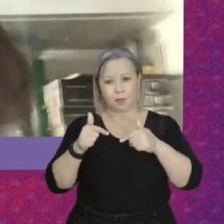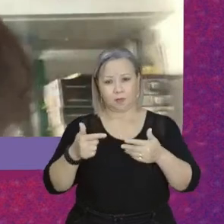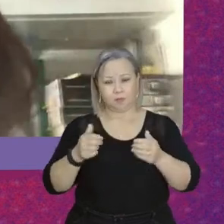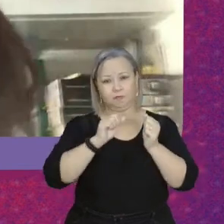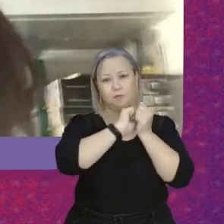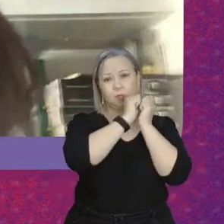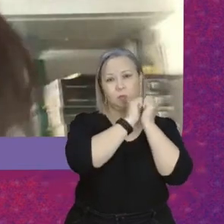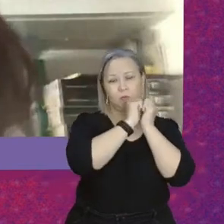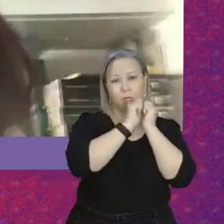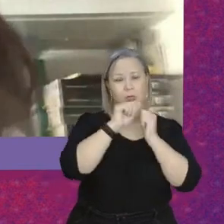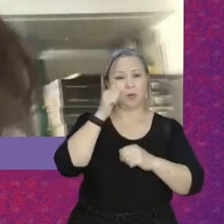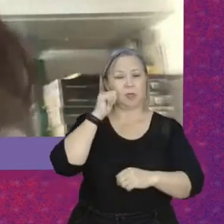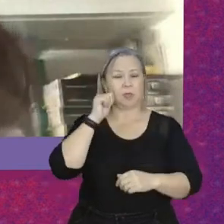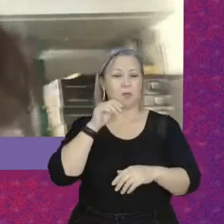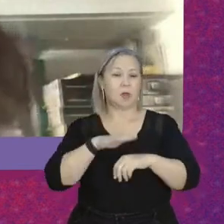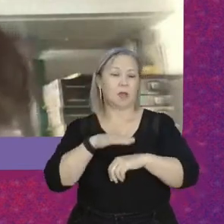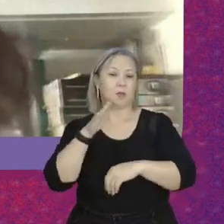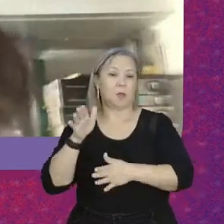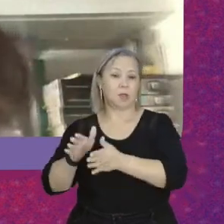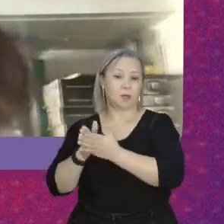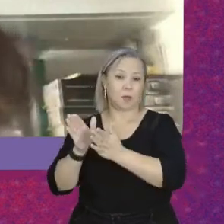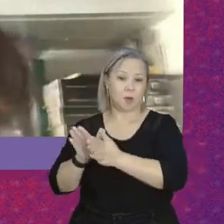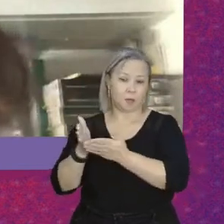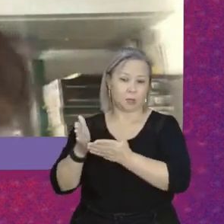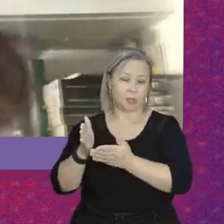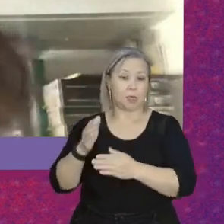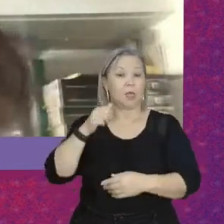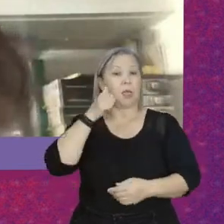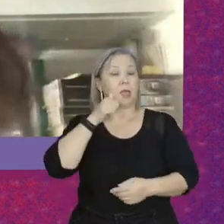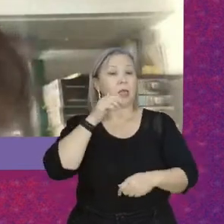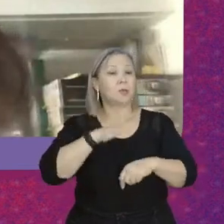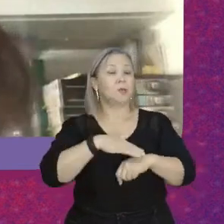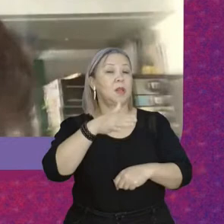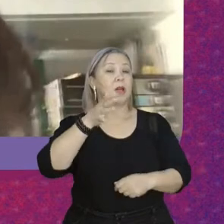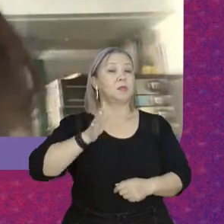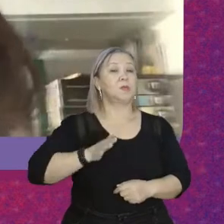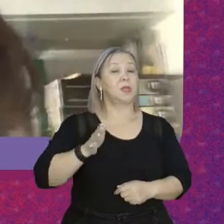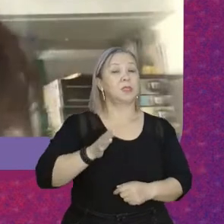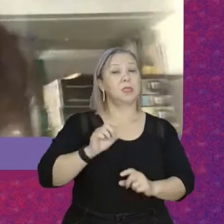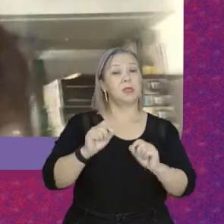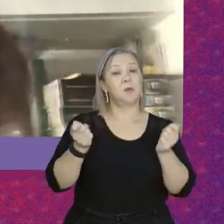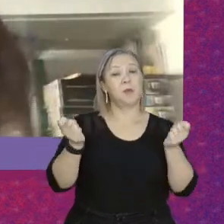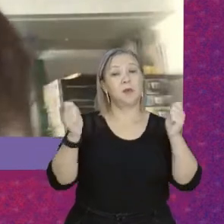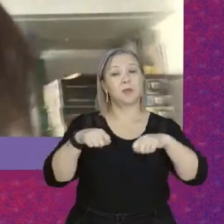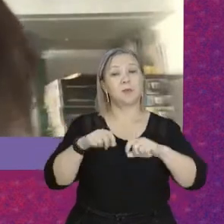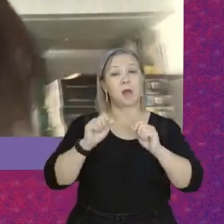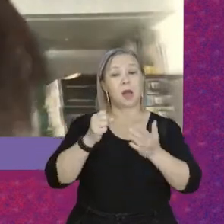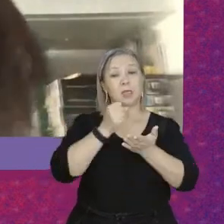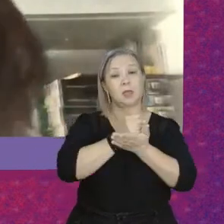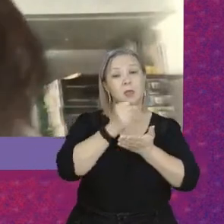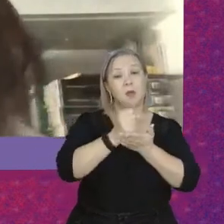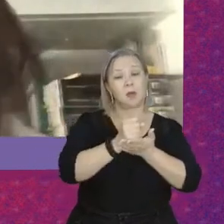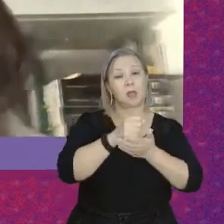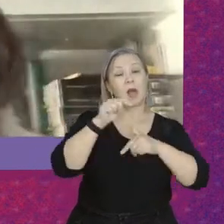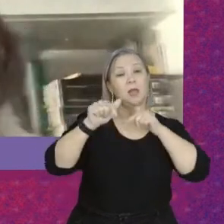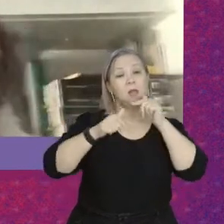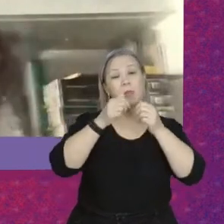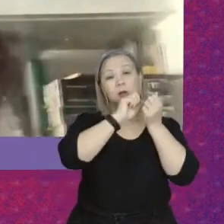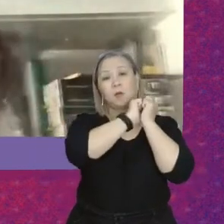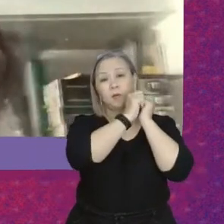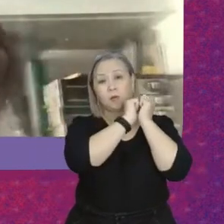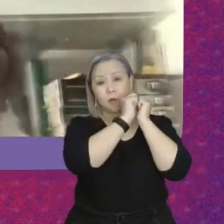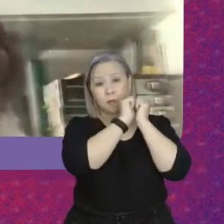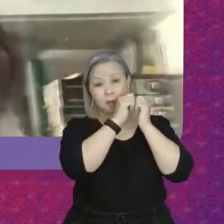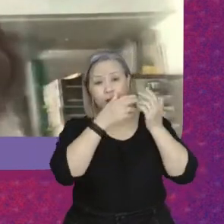doméstico do que as mulheres mais pobres. E as mulheres mais ricas têm a possibilidade de contratar trabalhadoras domésticas para